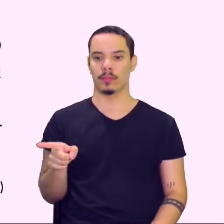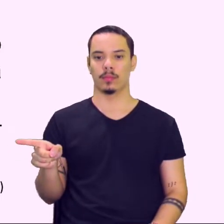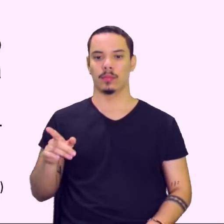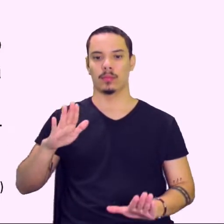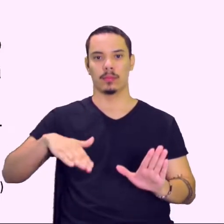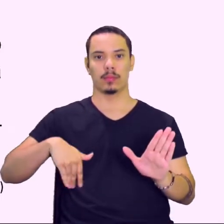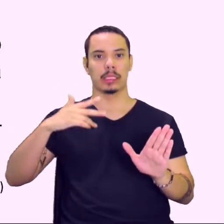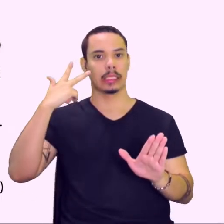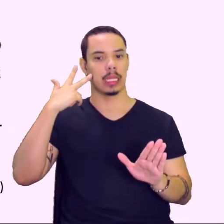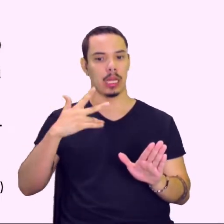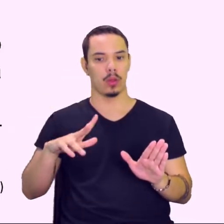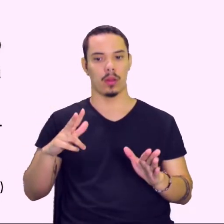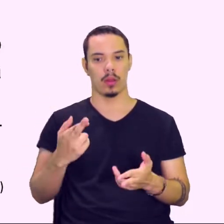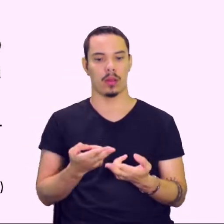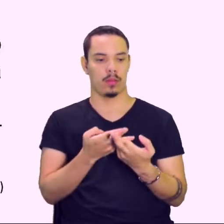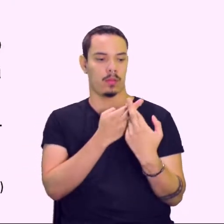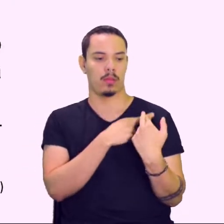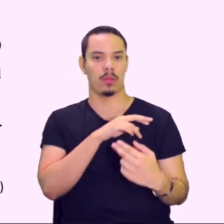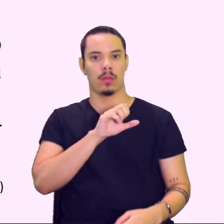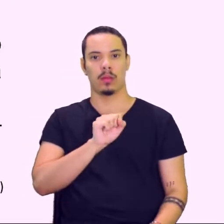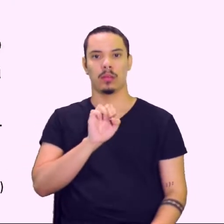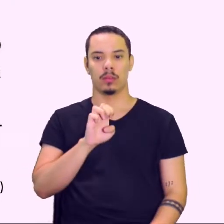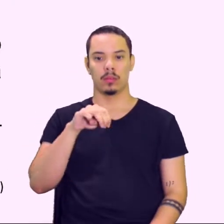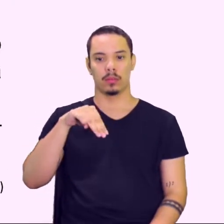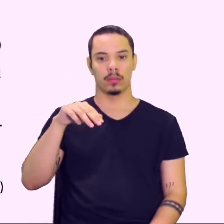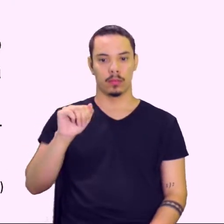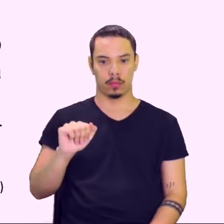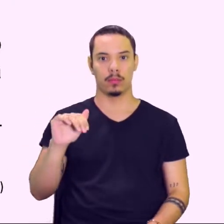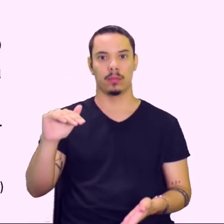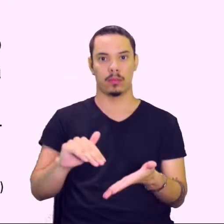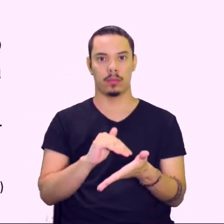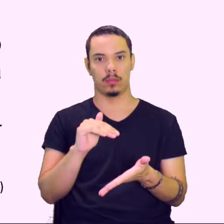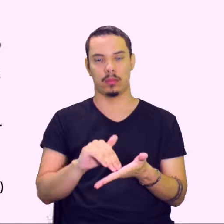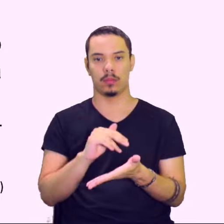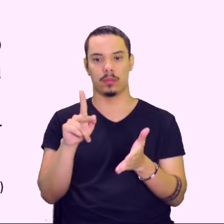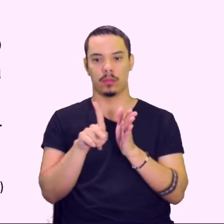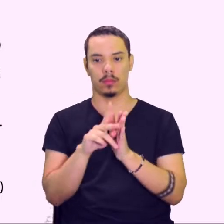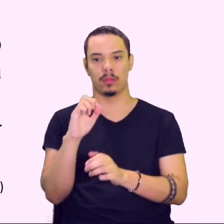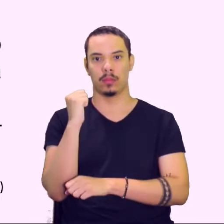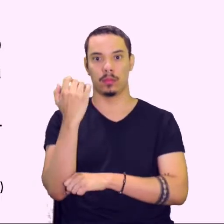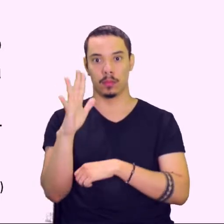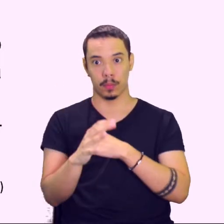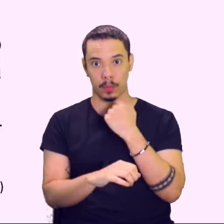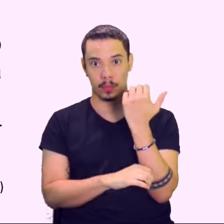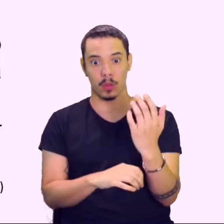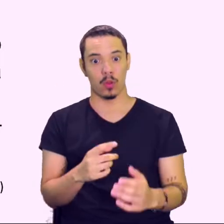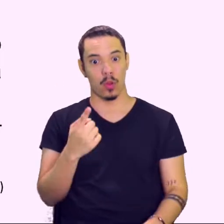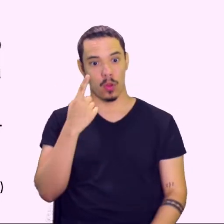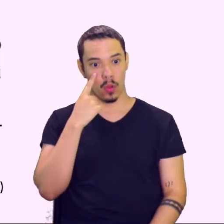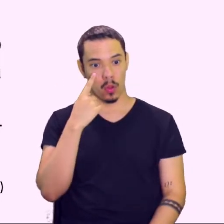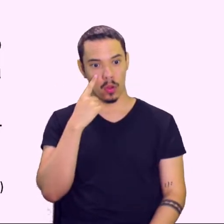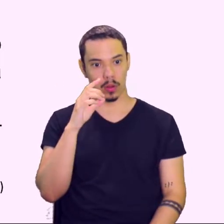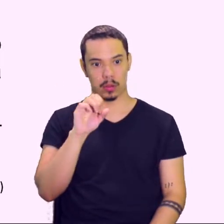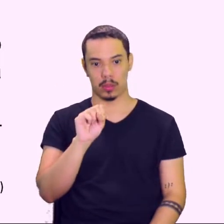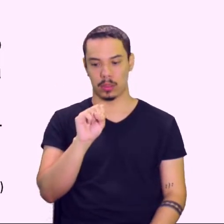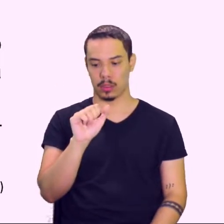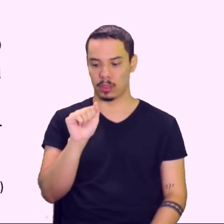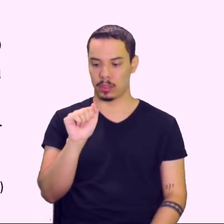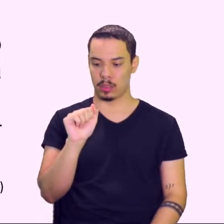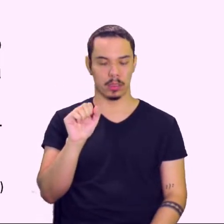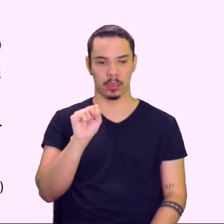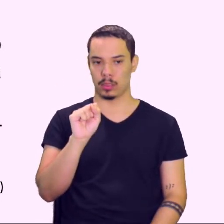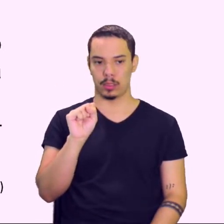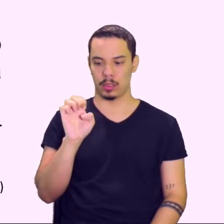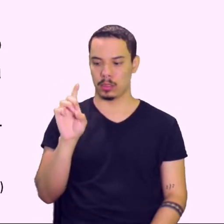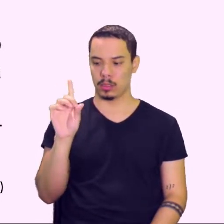responsabilidade da SEMA, que quer dizer Secretaria Municipal do Meio Ambiente. Olha aí, professor Jorge, SEDAM, né? Esfera estadual, né? Isso.